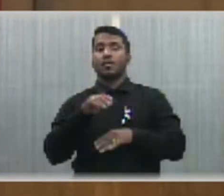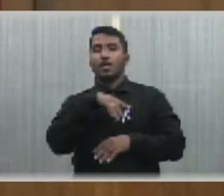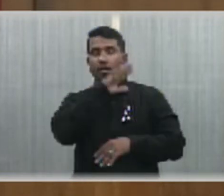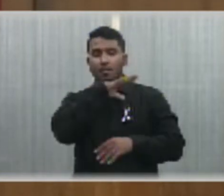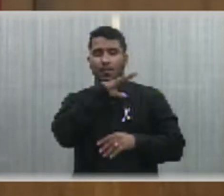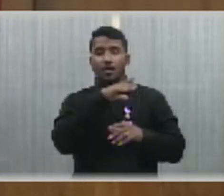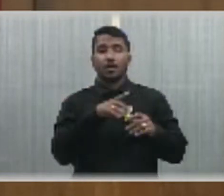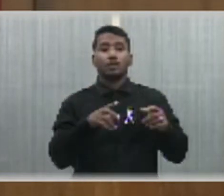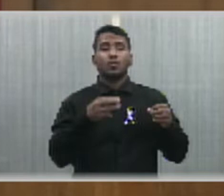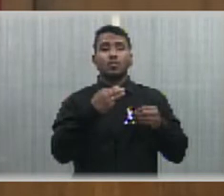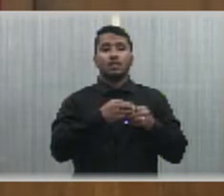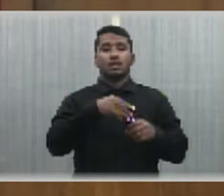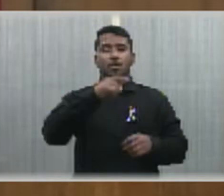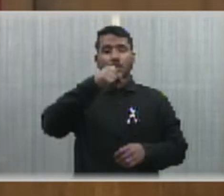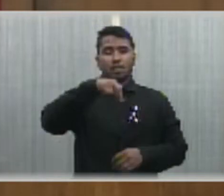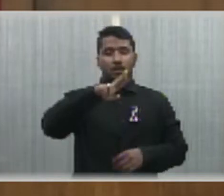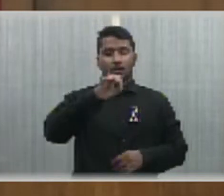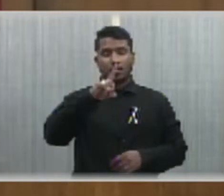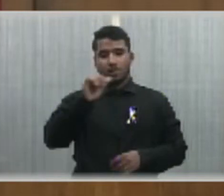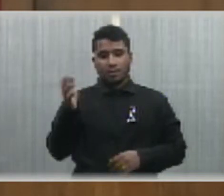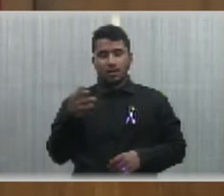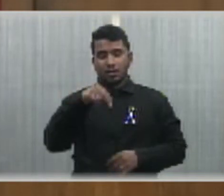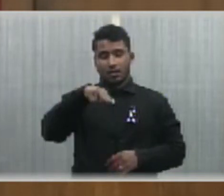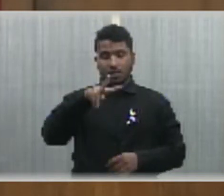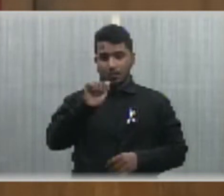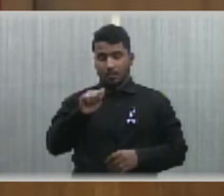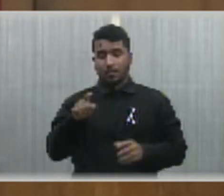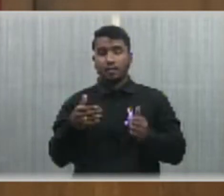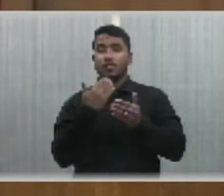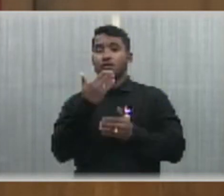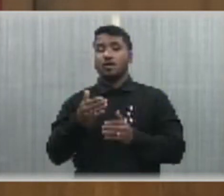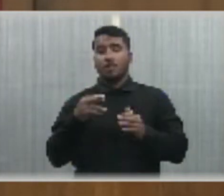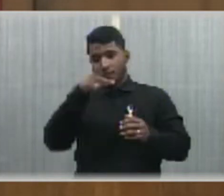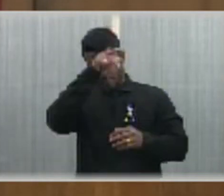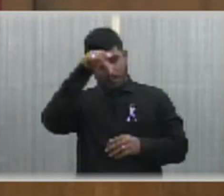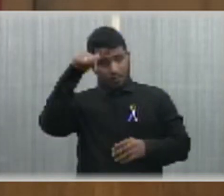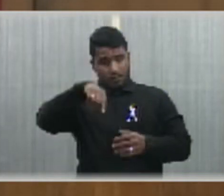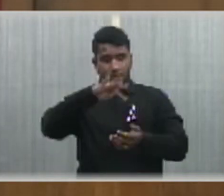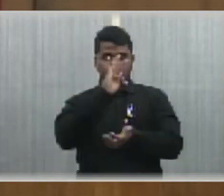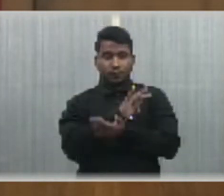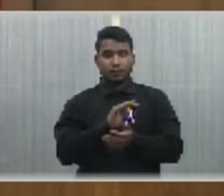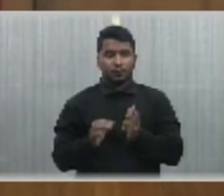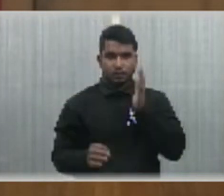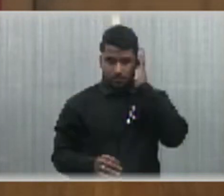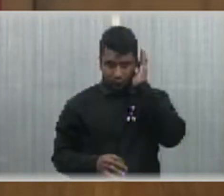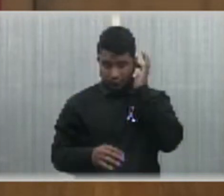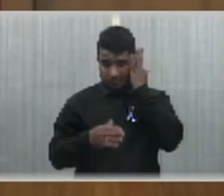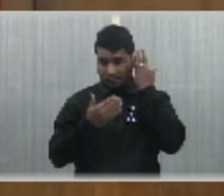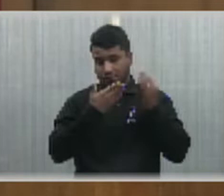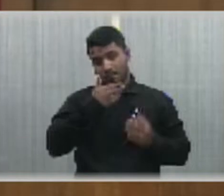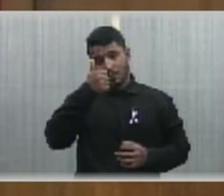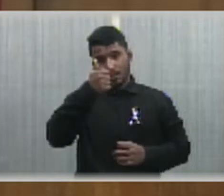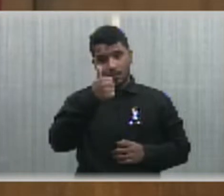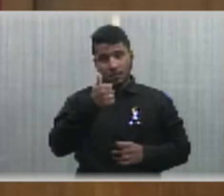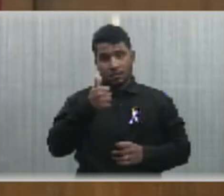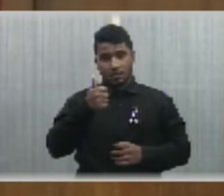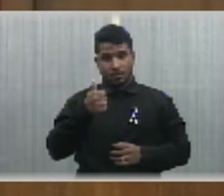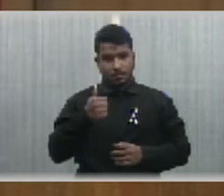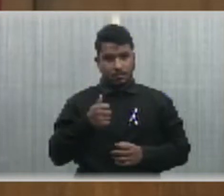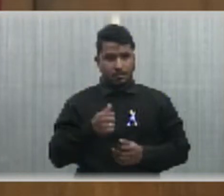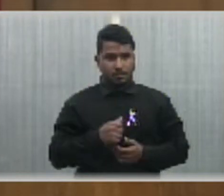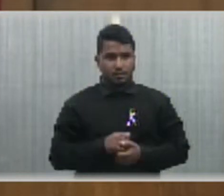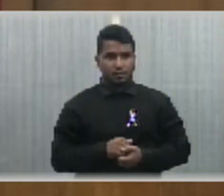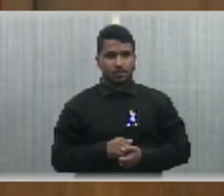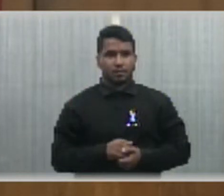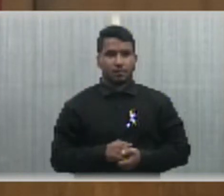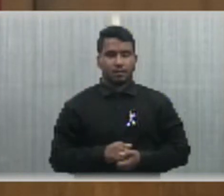município de Queimada Nova e solicitou à Prefeitura Municipal de Teresina melhoria